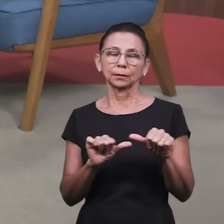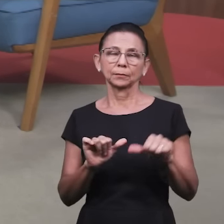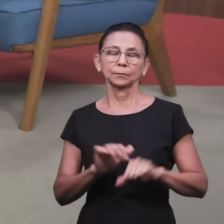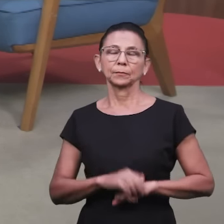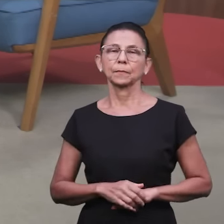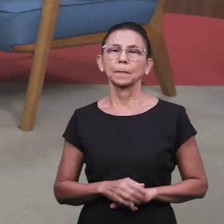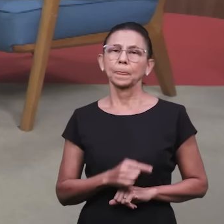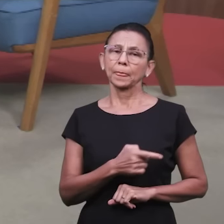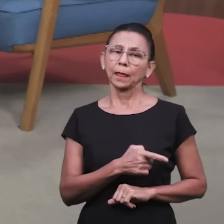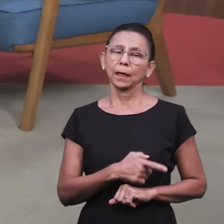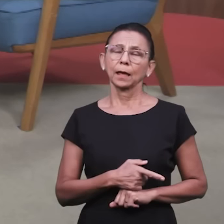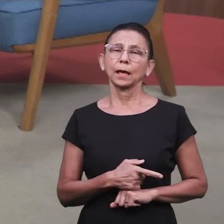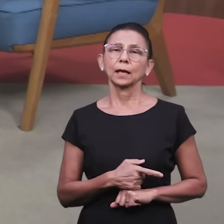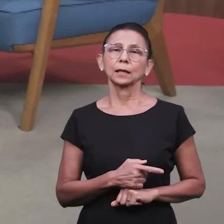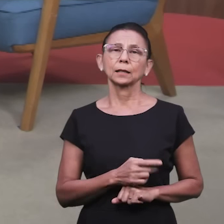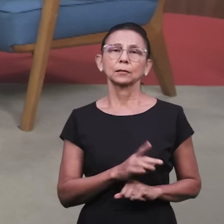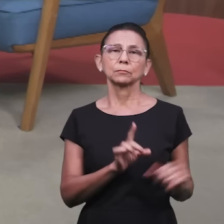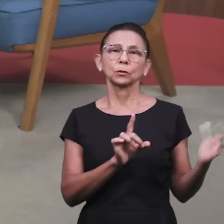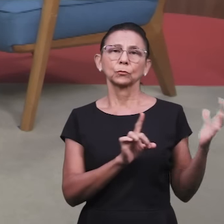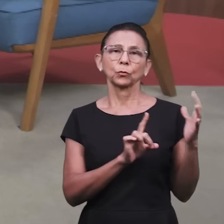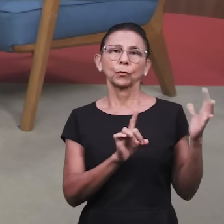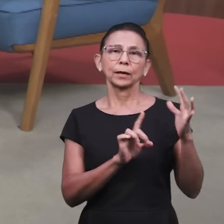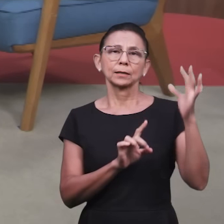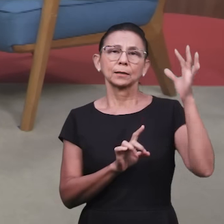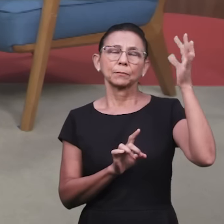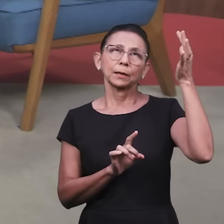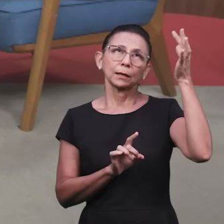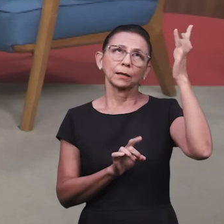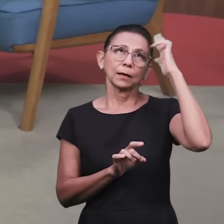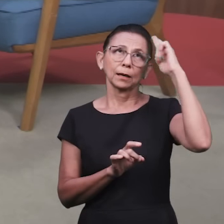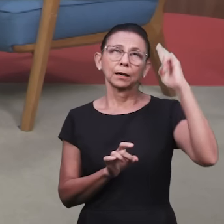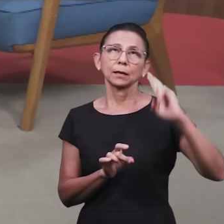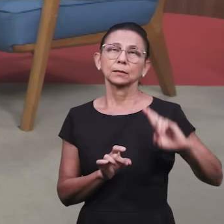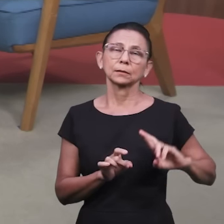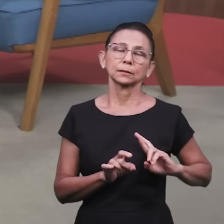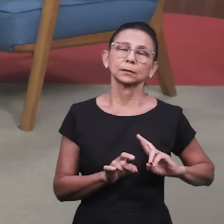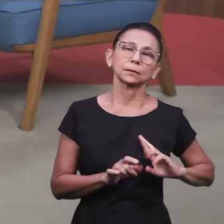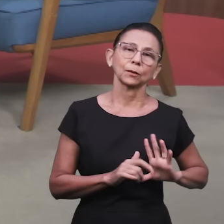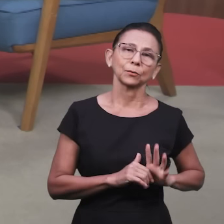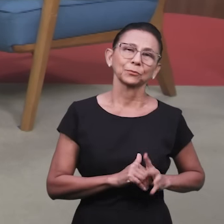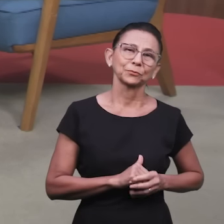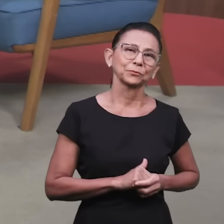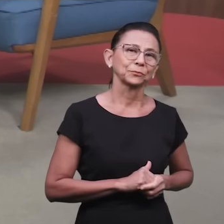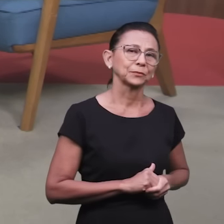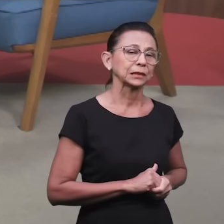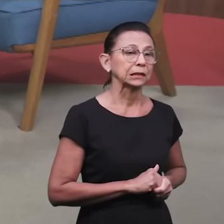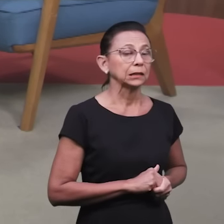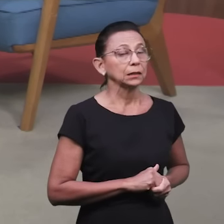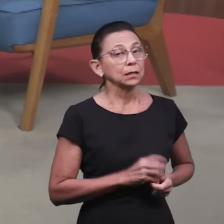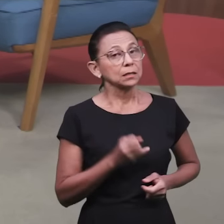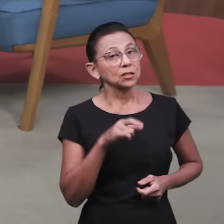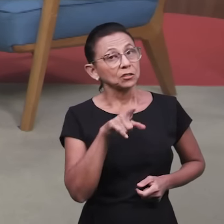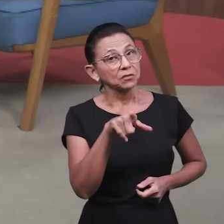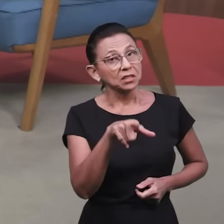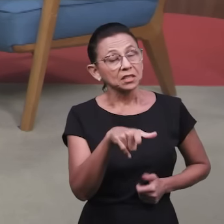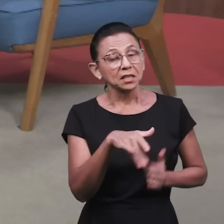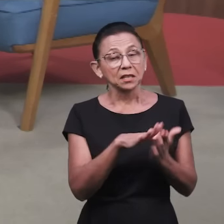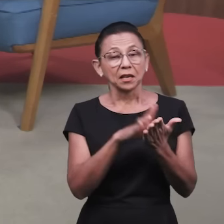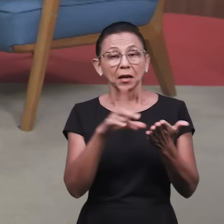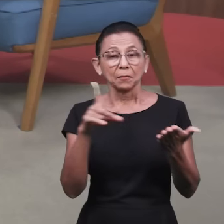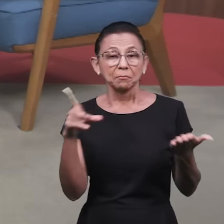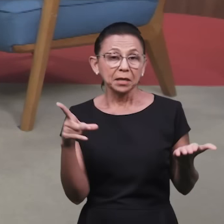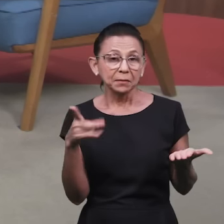se você vai nessa sequência, você realmente passa a interpretar a palavra do jeito que você